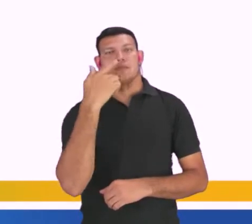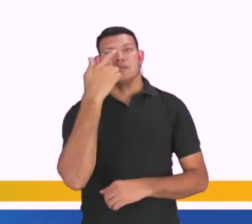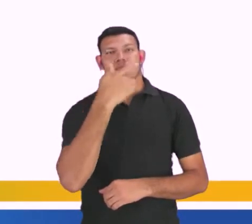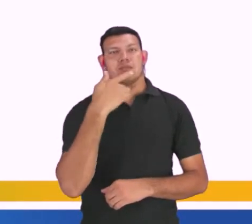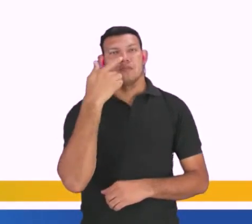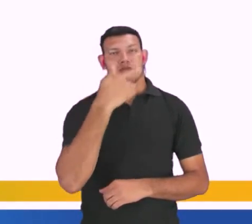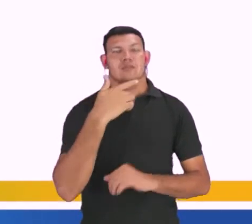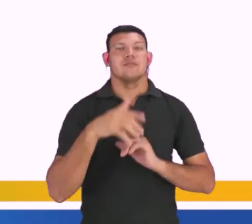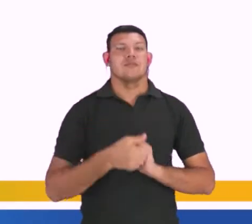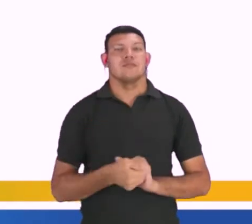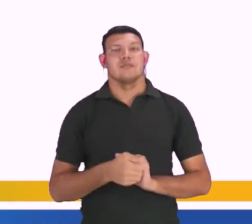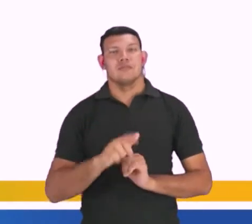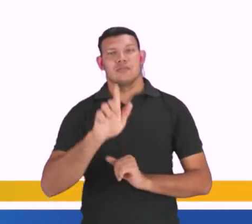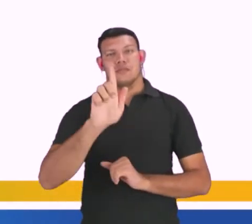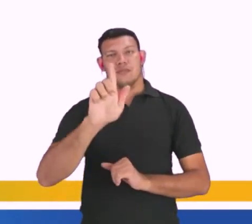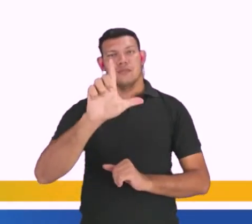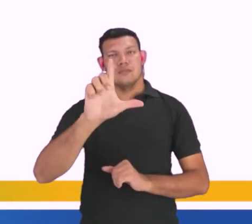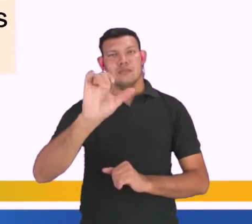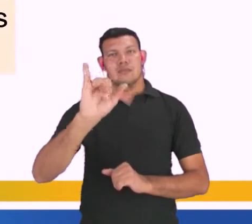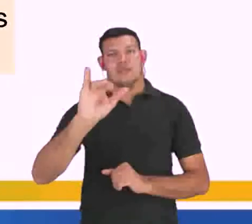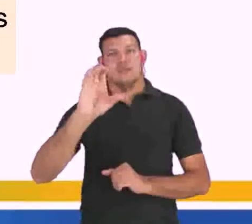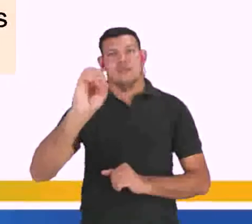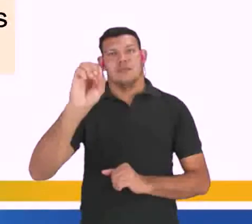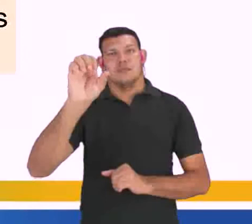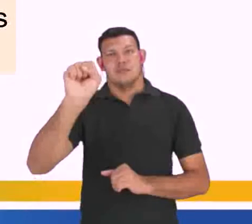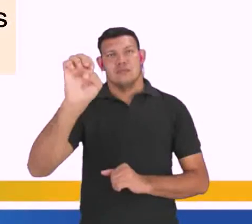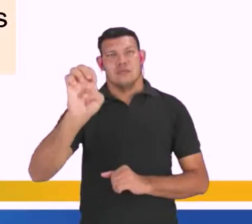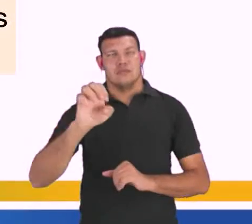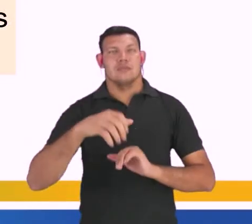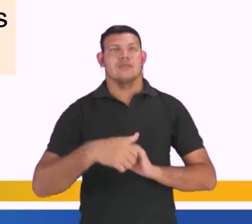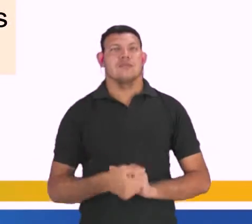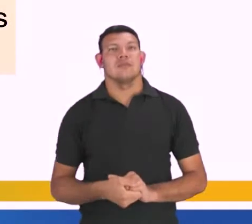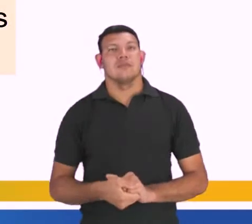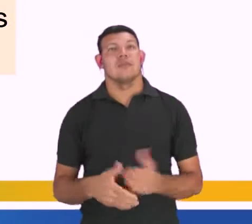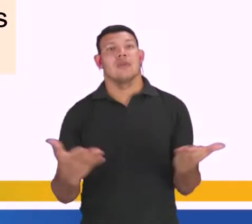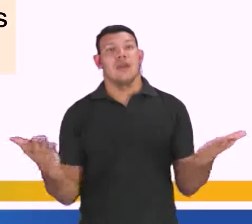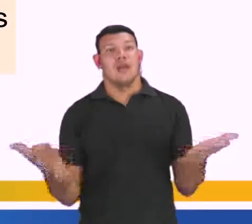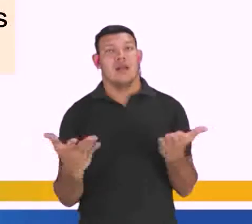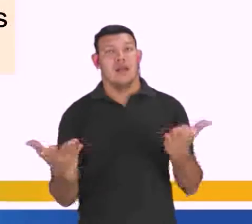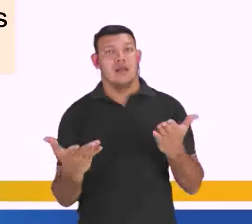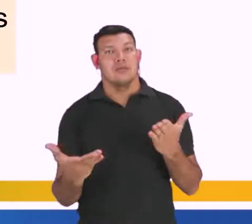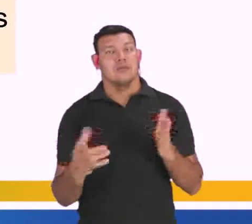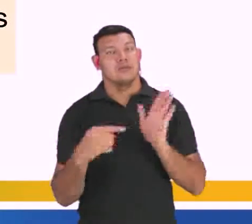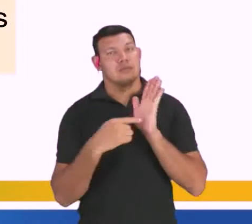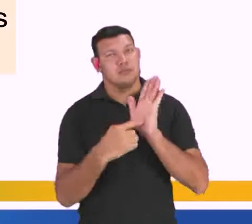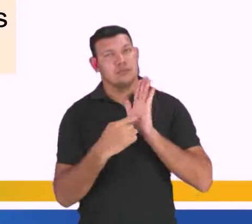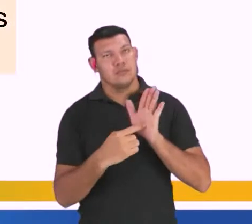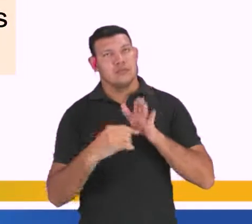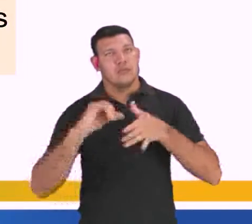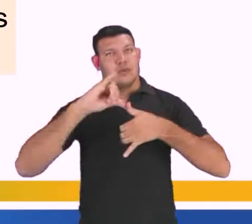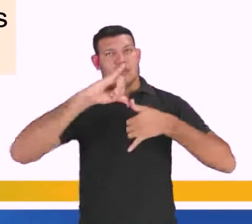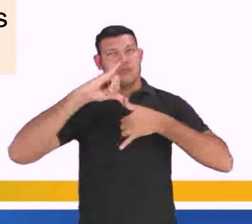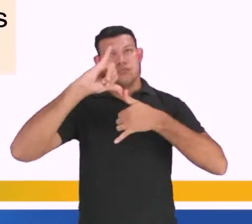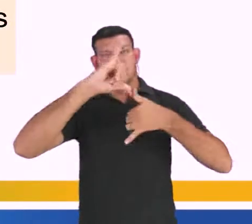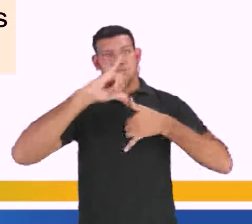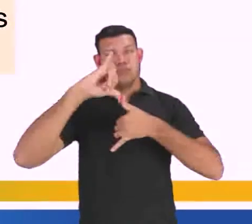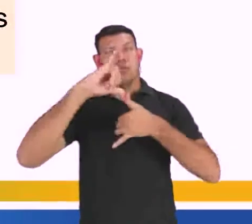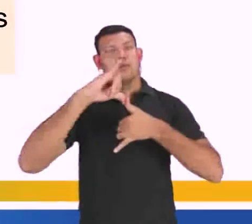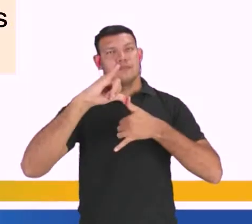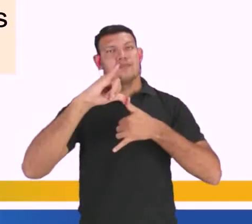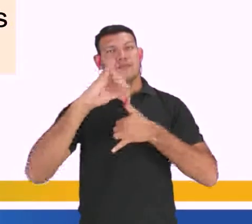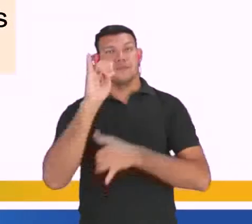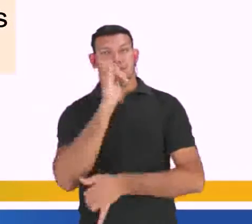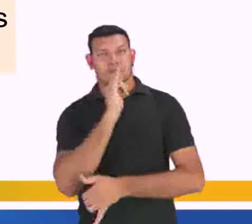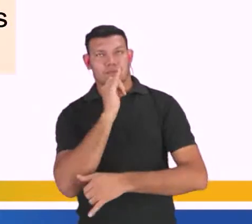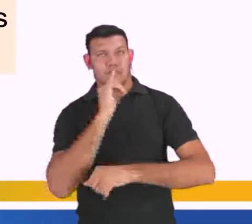metabolizados pelo organismo, os carboidratos. Agora nós temos os lipídios. Lipídios são